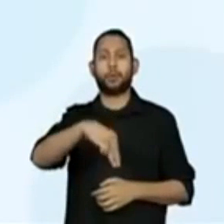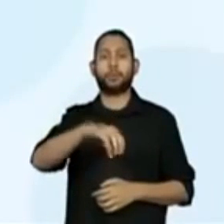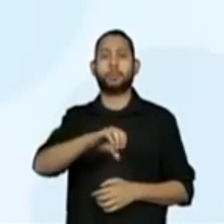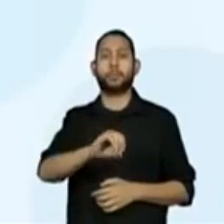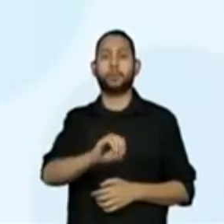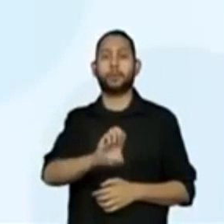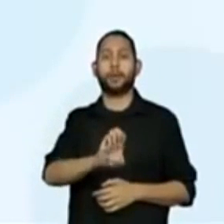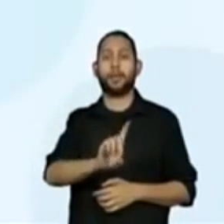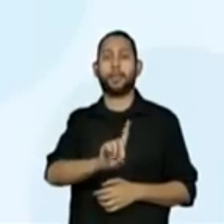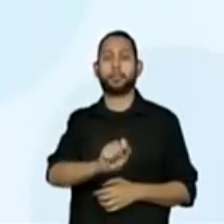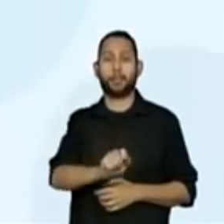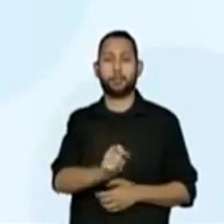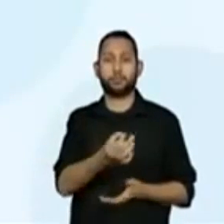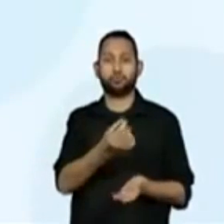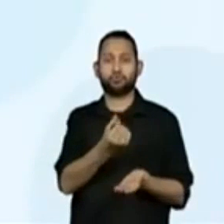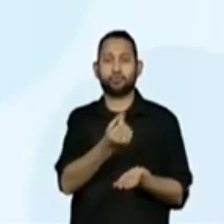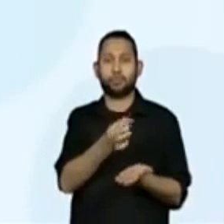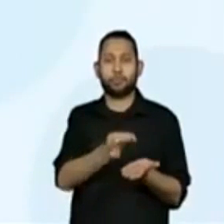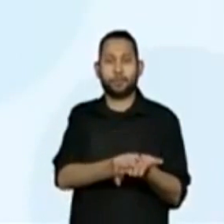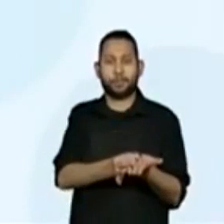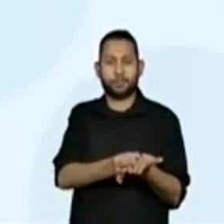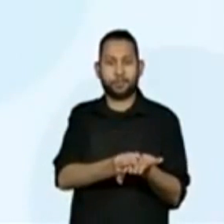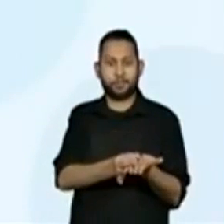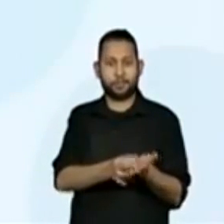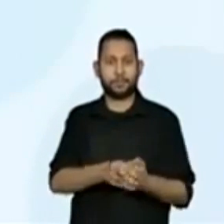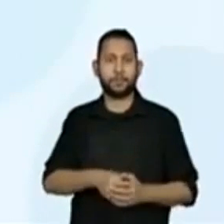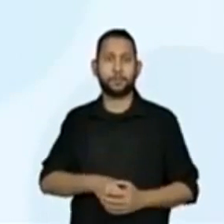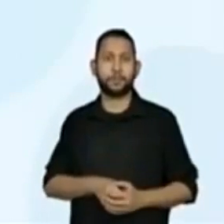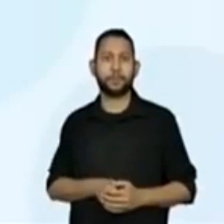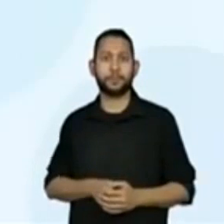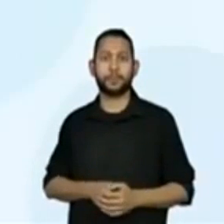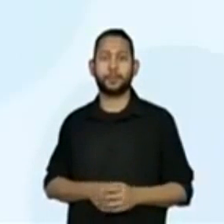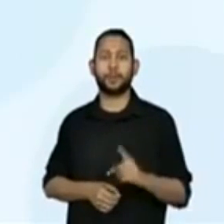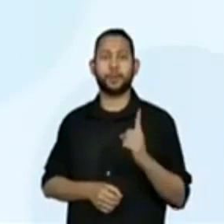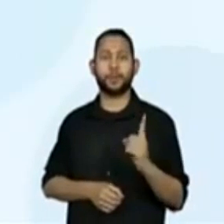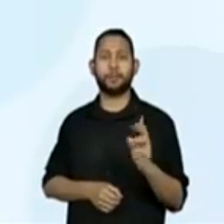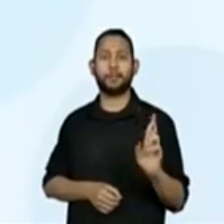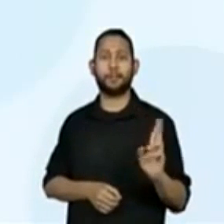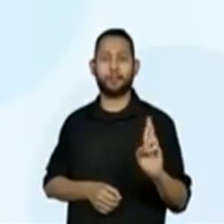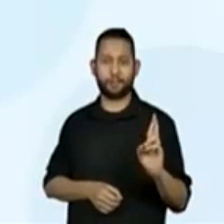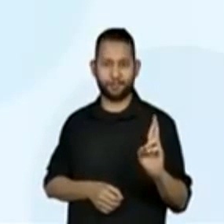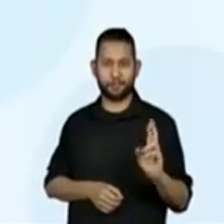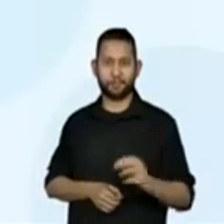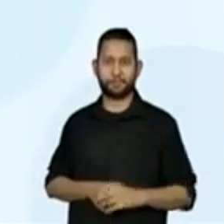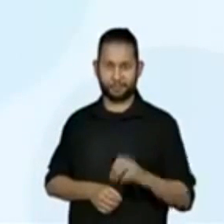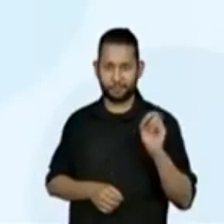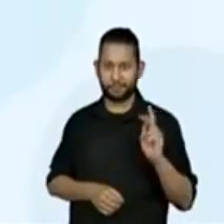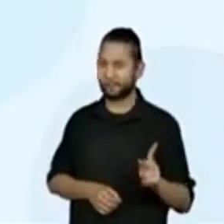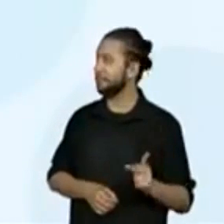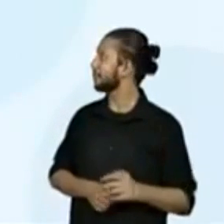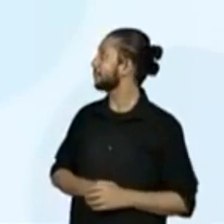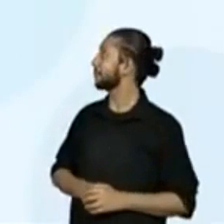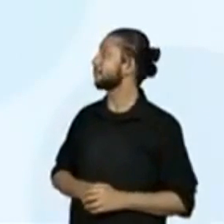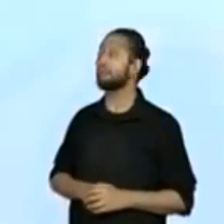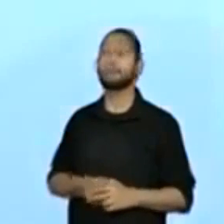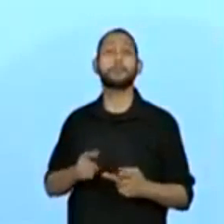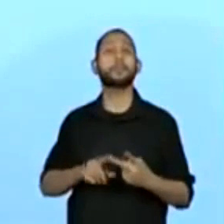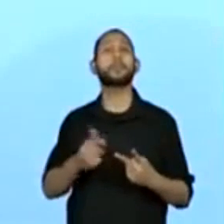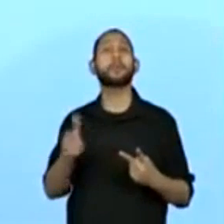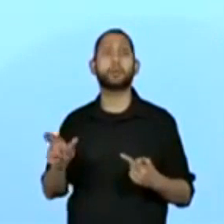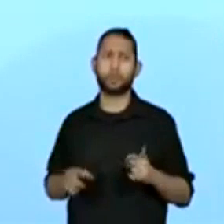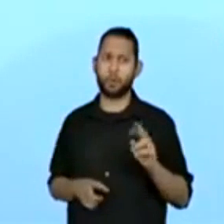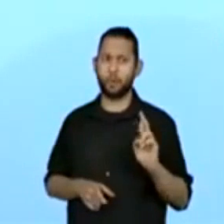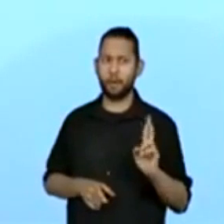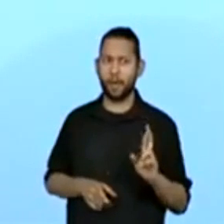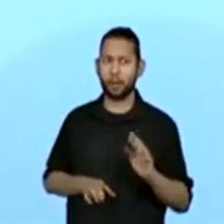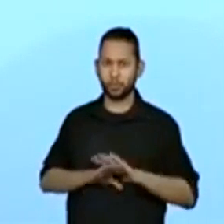de R$1. Peraí, deixa eu arrumar aqui. R$1. Certo, Pro? Que mais? Porque R$1 não dá